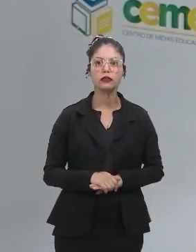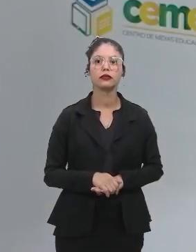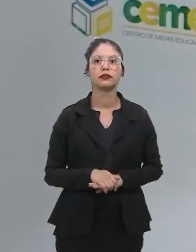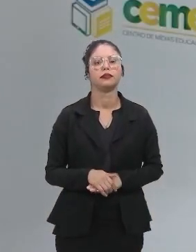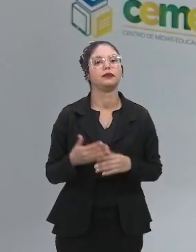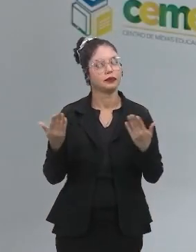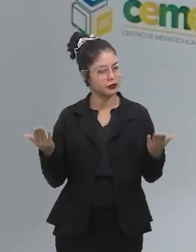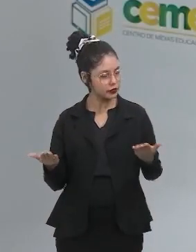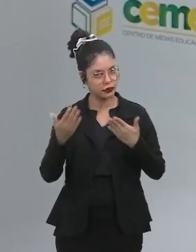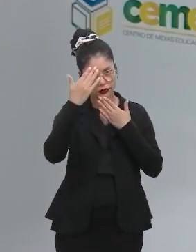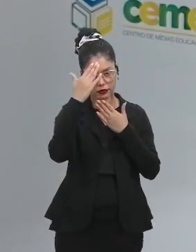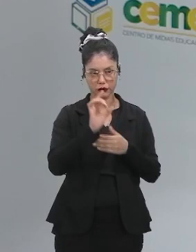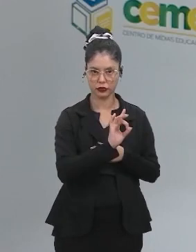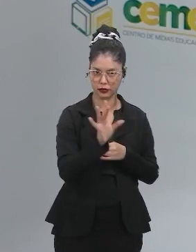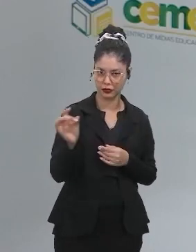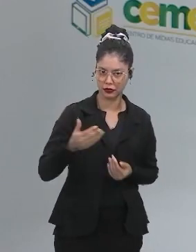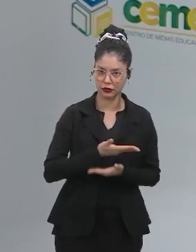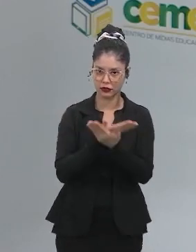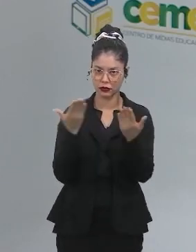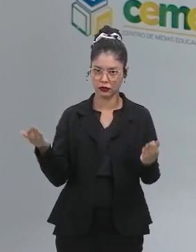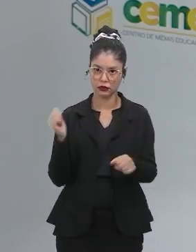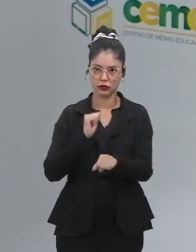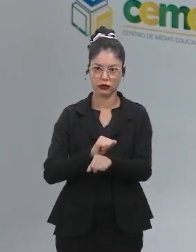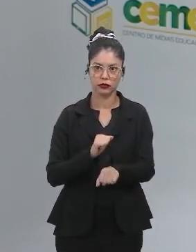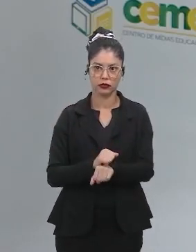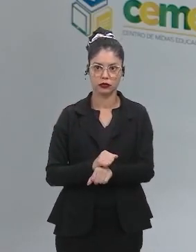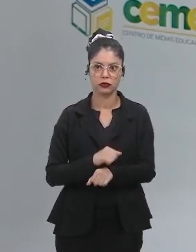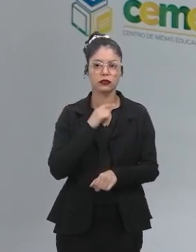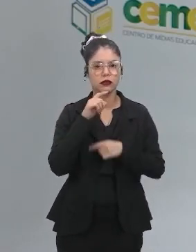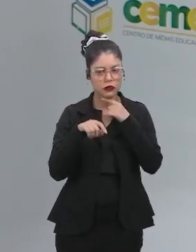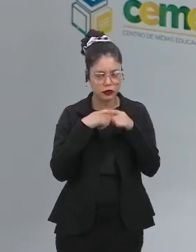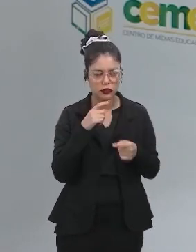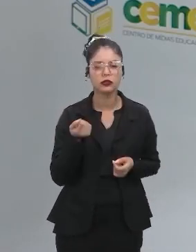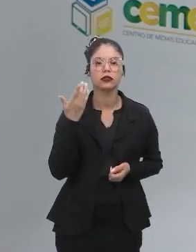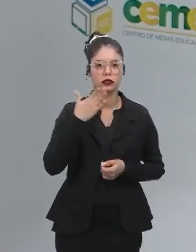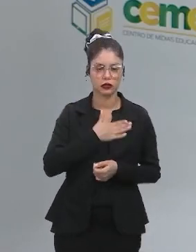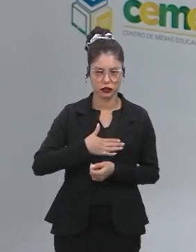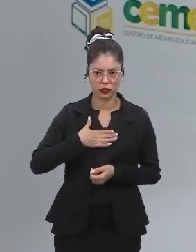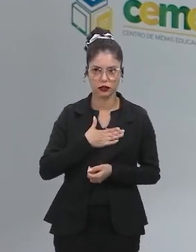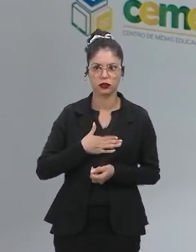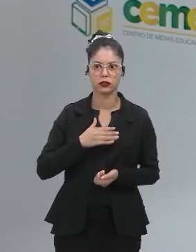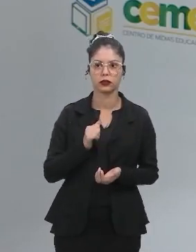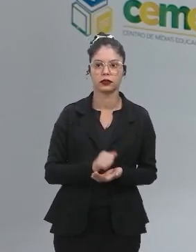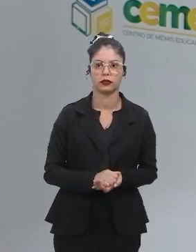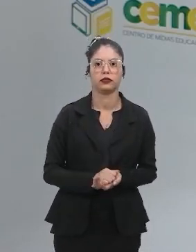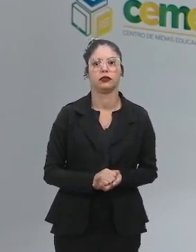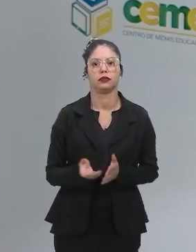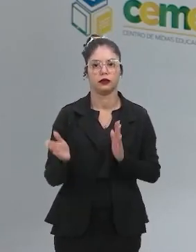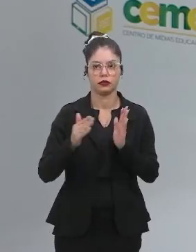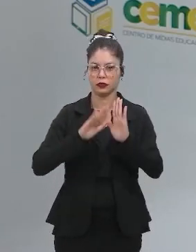me despeço de cada um de vocês, espero que tenha sanado as dúvidas